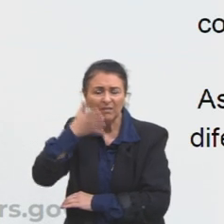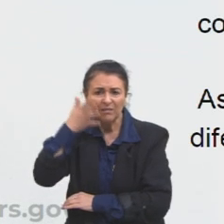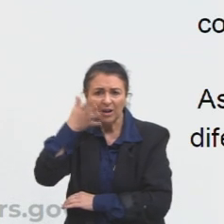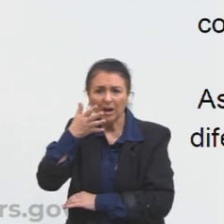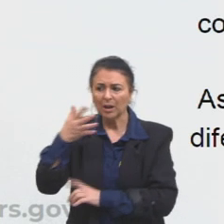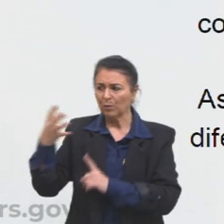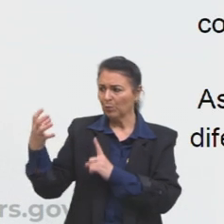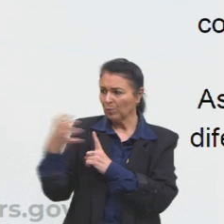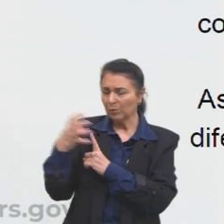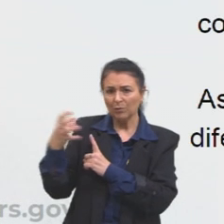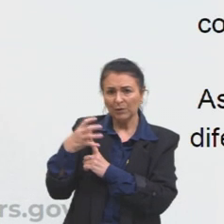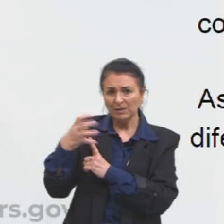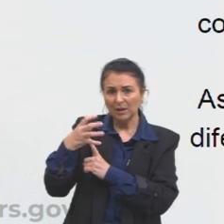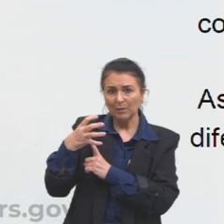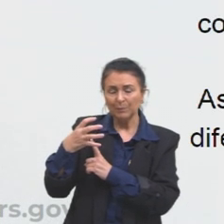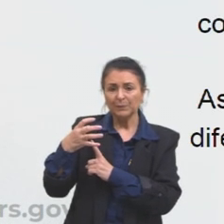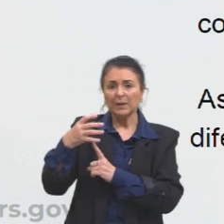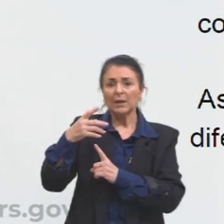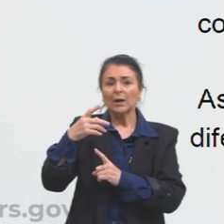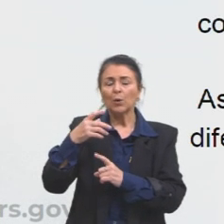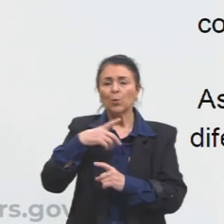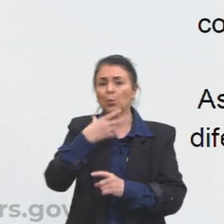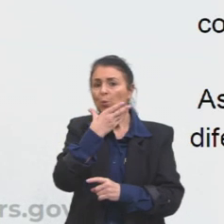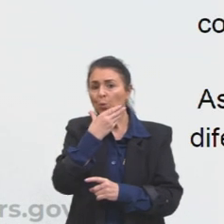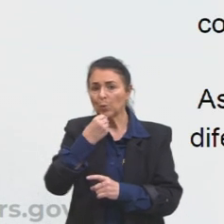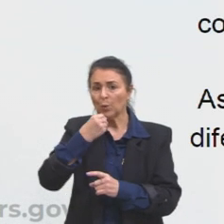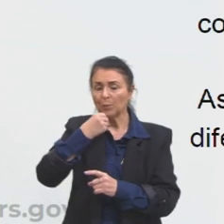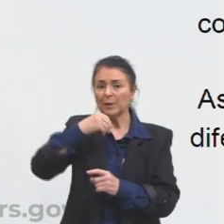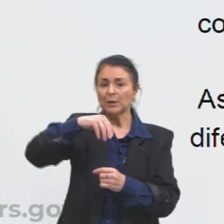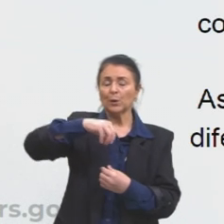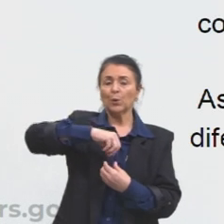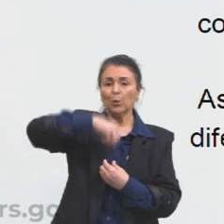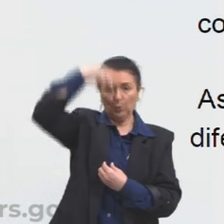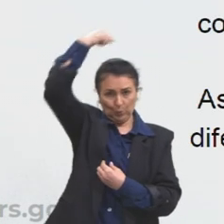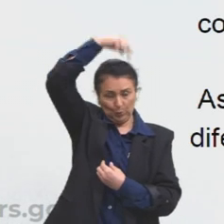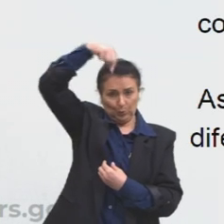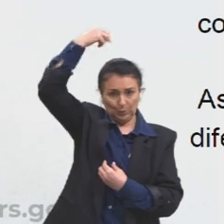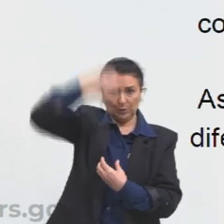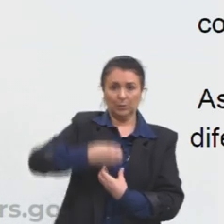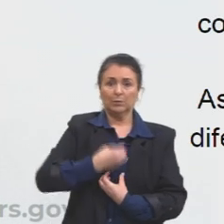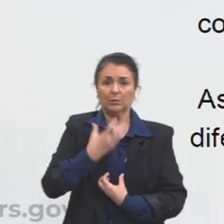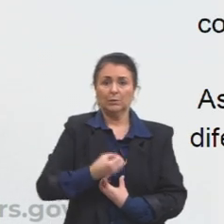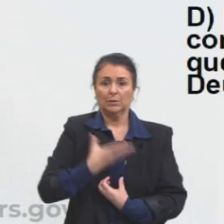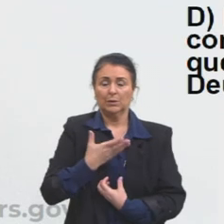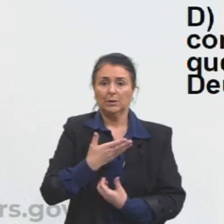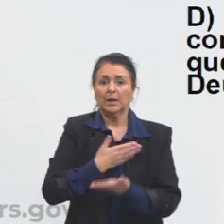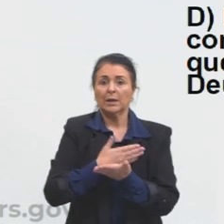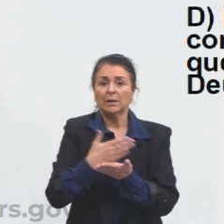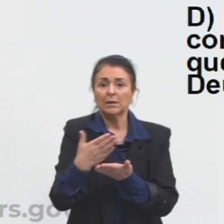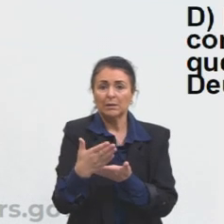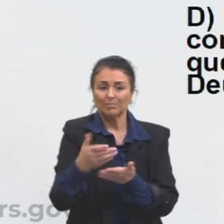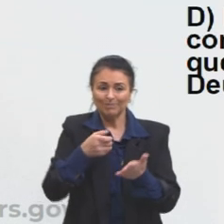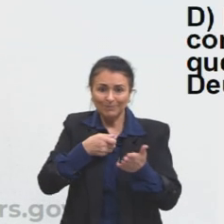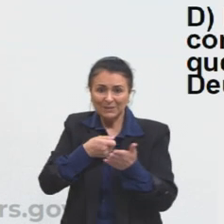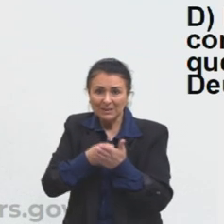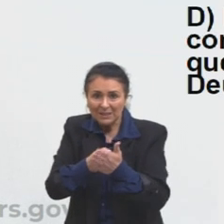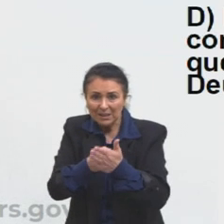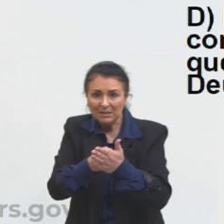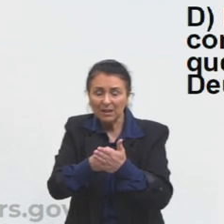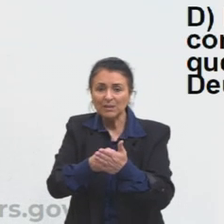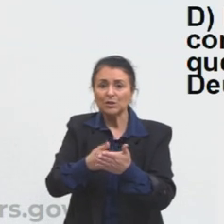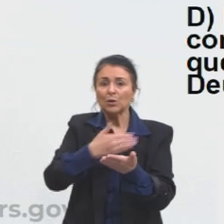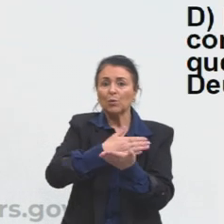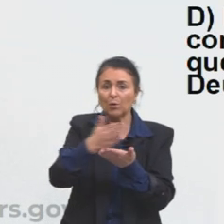influenciados por plotino que Agostinho venceu suas últimas resistências em tornar-se cristão bom as alternativas